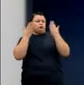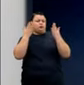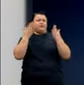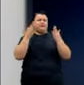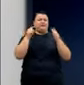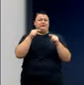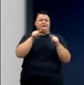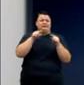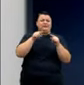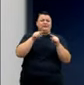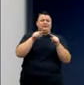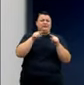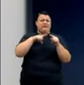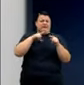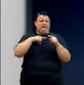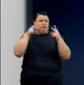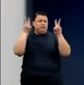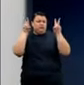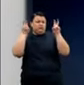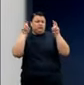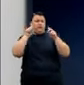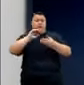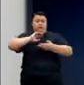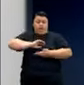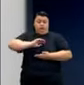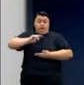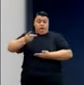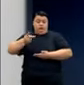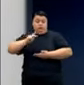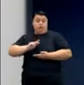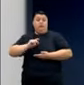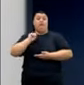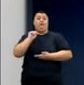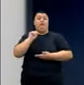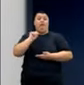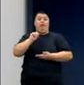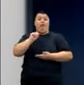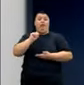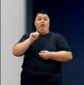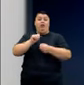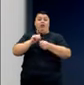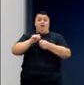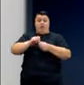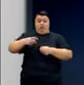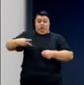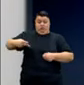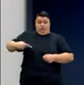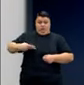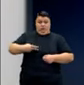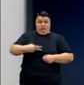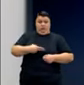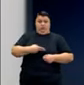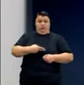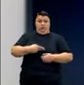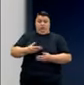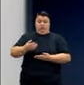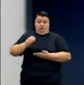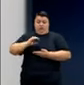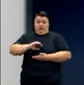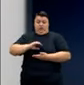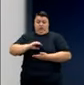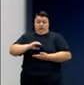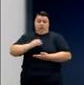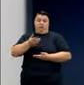tema. O transplante é um procedimento cirúrgico, claro, né, que consiste na reposição de um órgão,